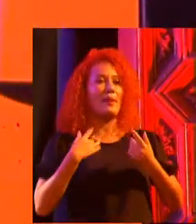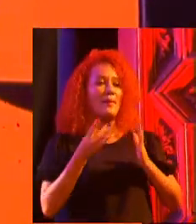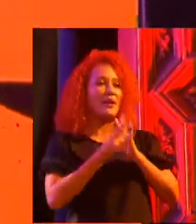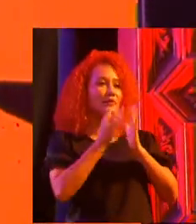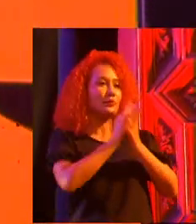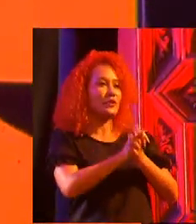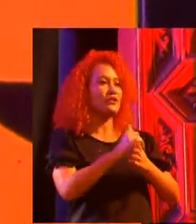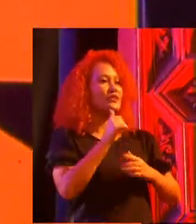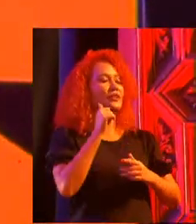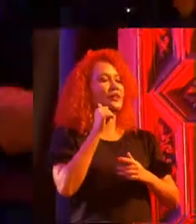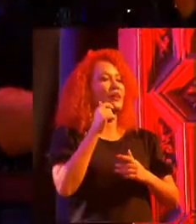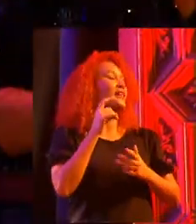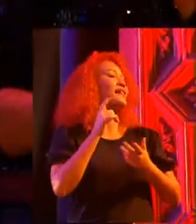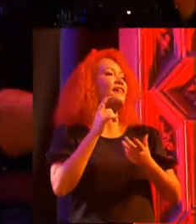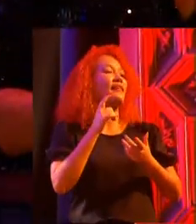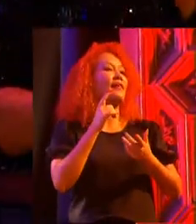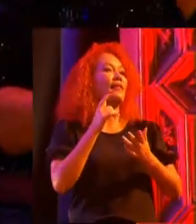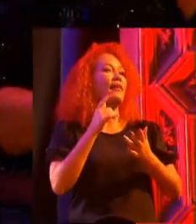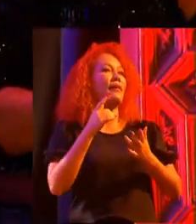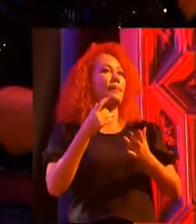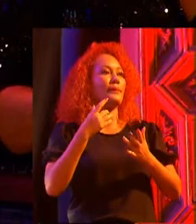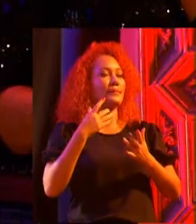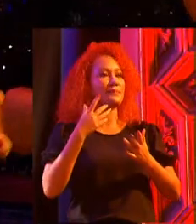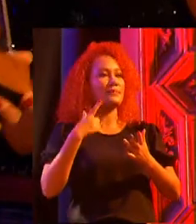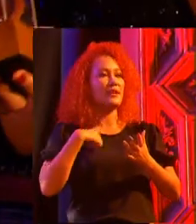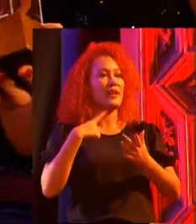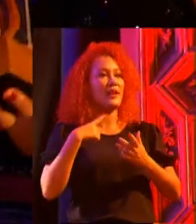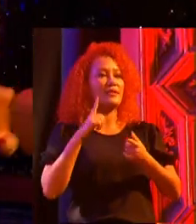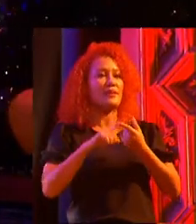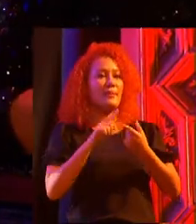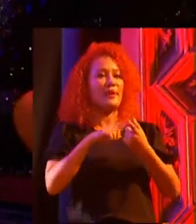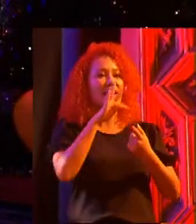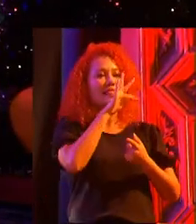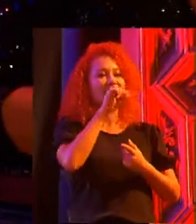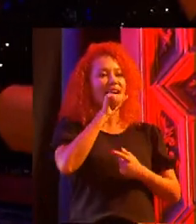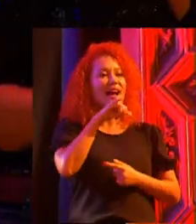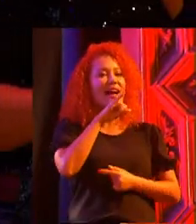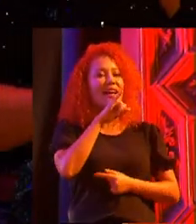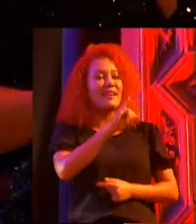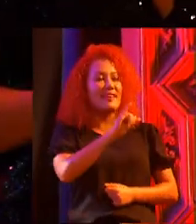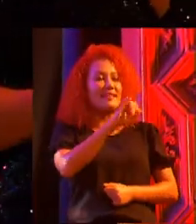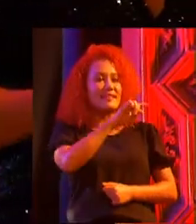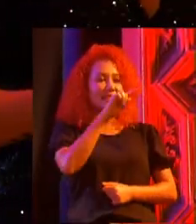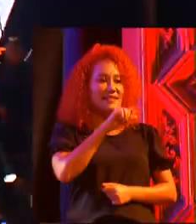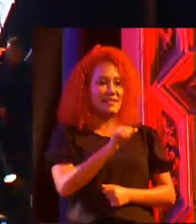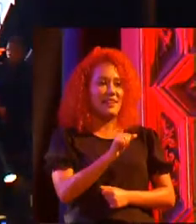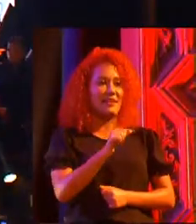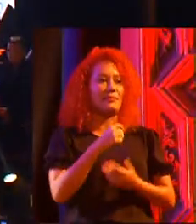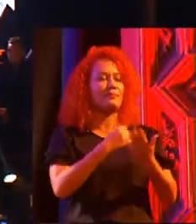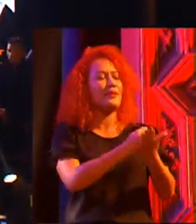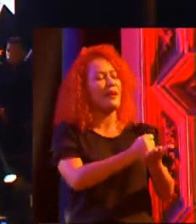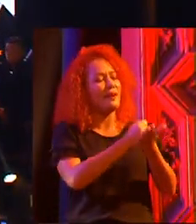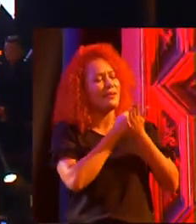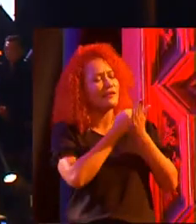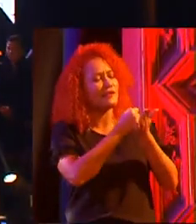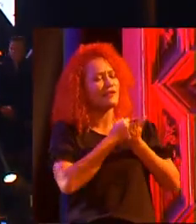de vida, minha produtora, empresária, minha esposa, Thaisa Fernandes, que está aqui, que me apoia.